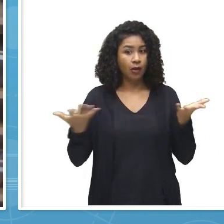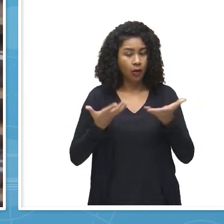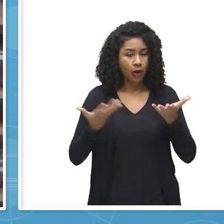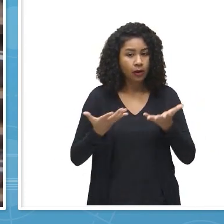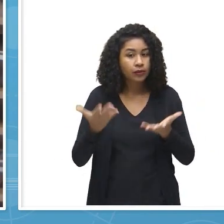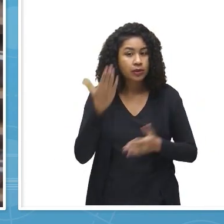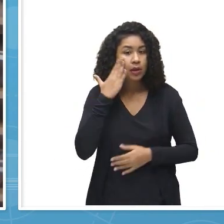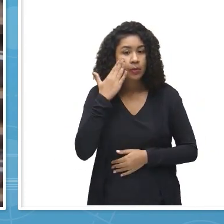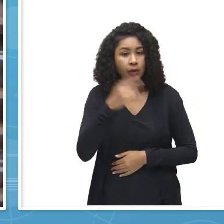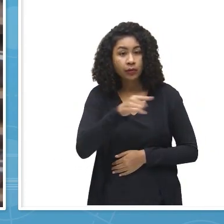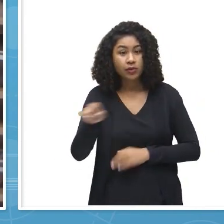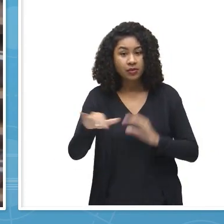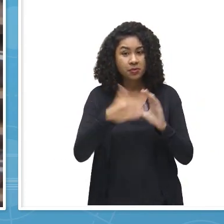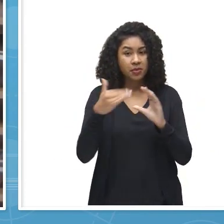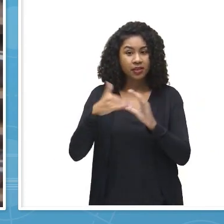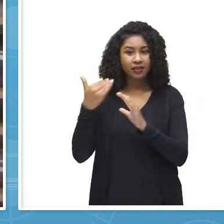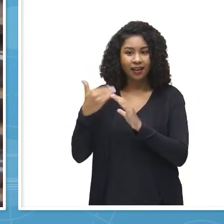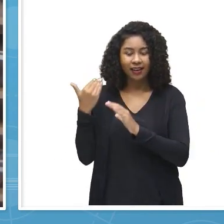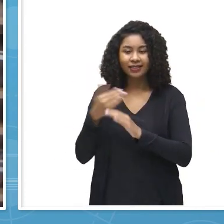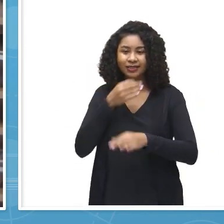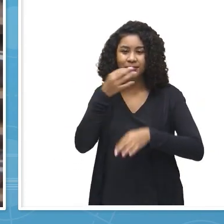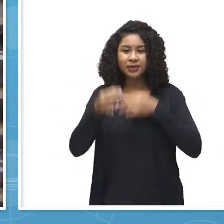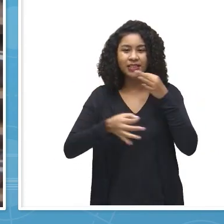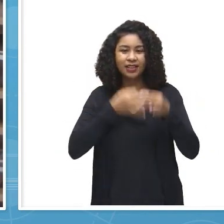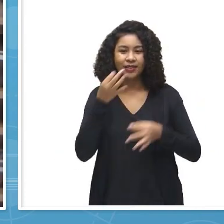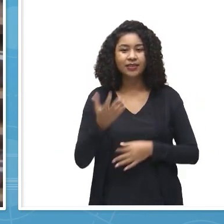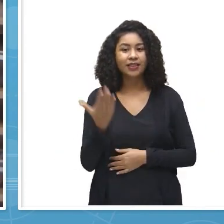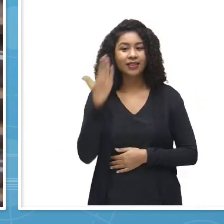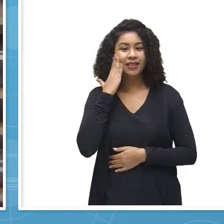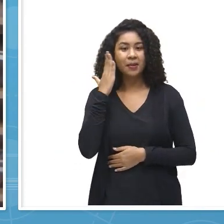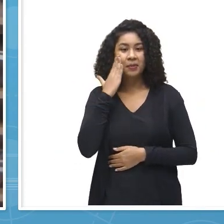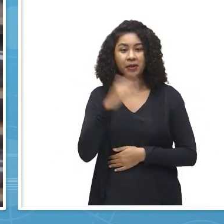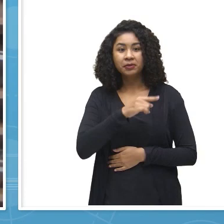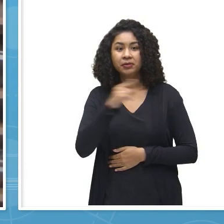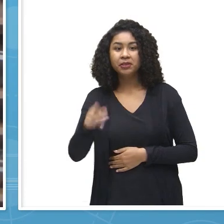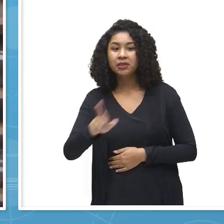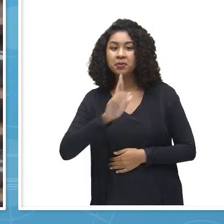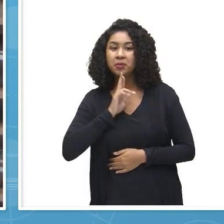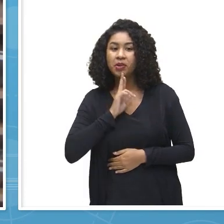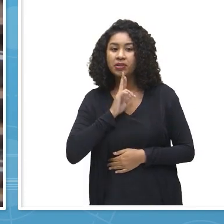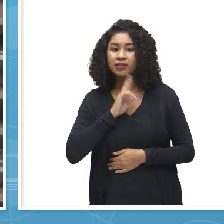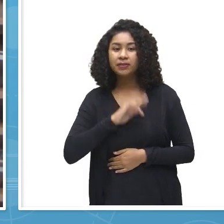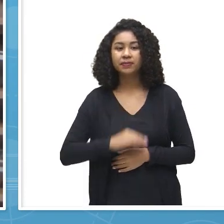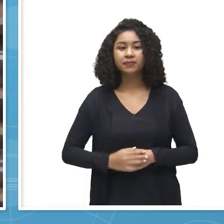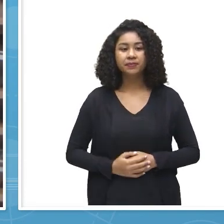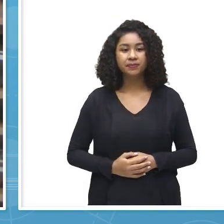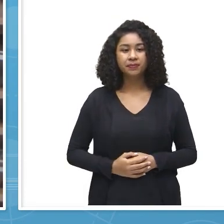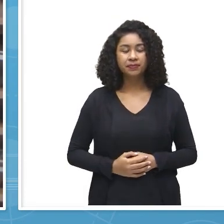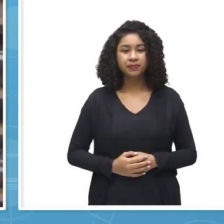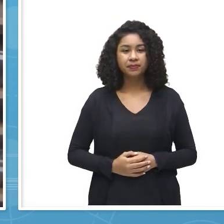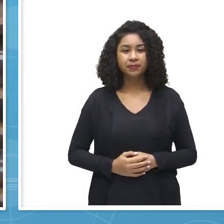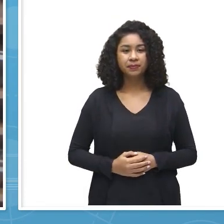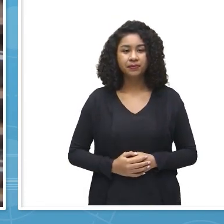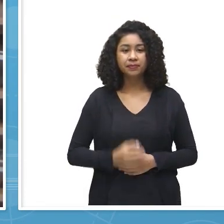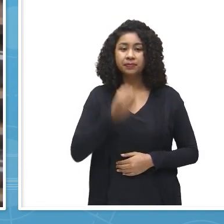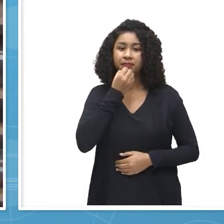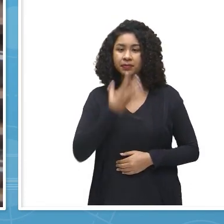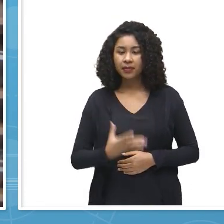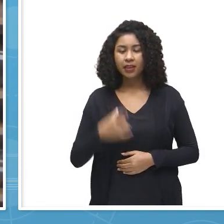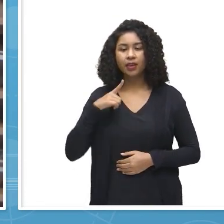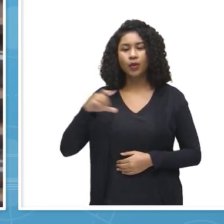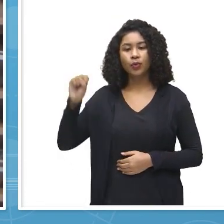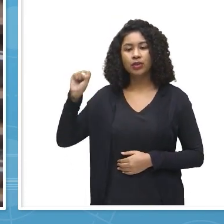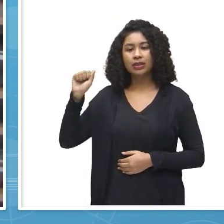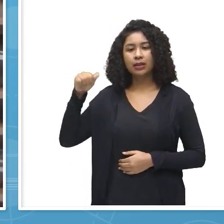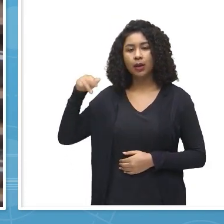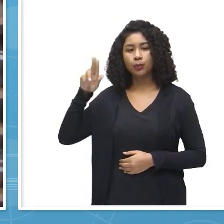Vamos ver as participações dos nossos alunos. Temos aí as primeiras respostas. Muito bem, olha só, a gente tem aí o